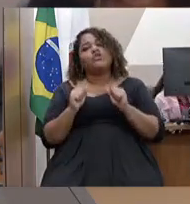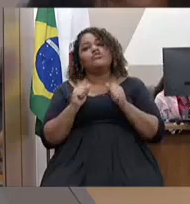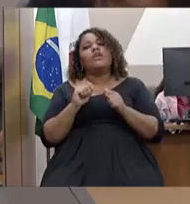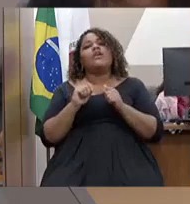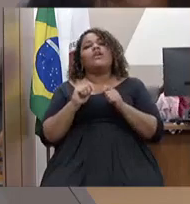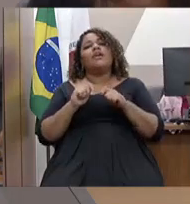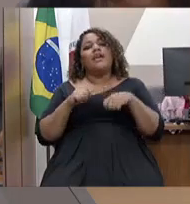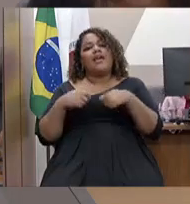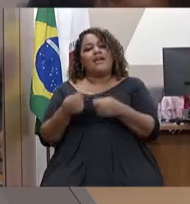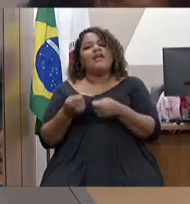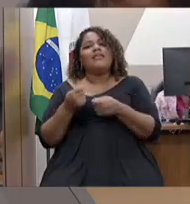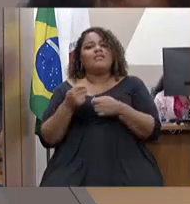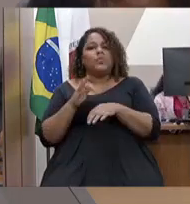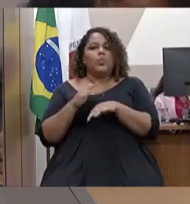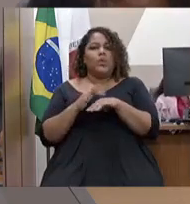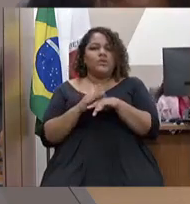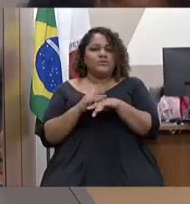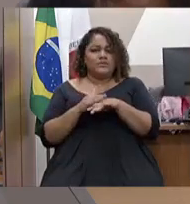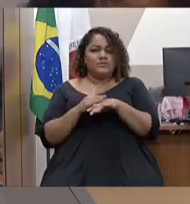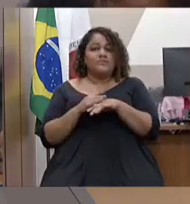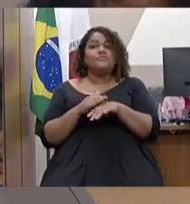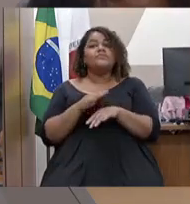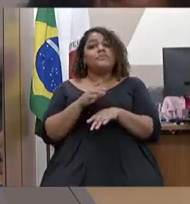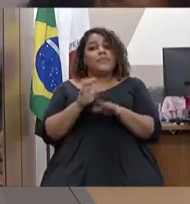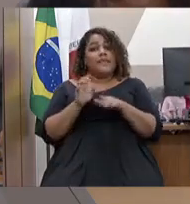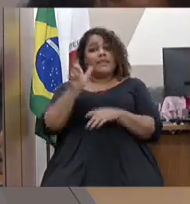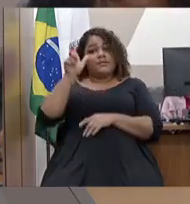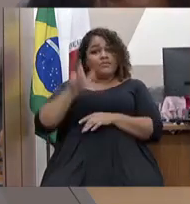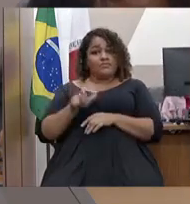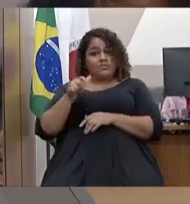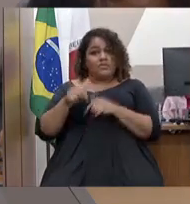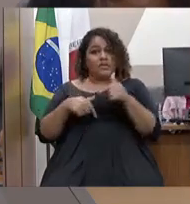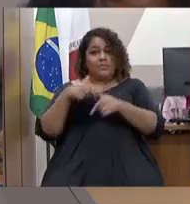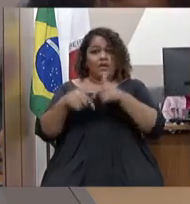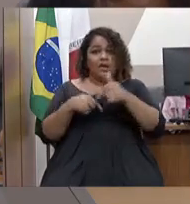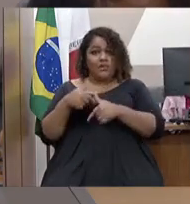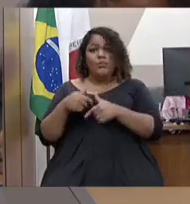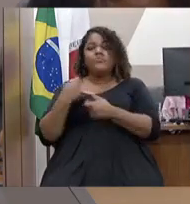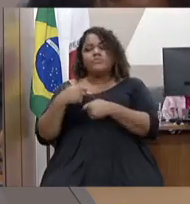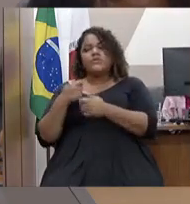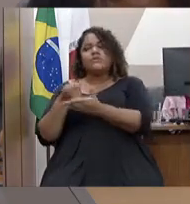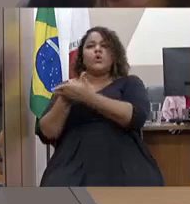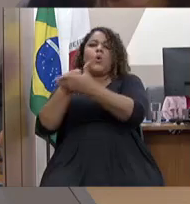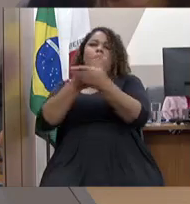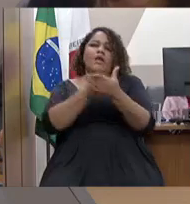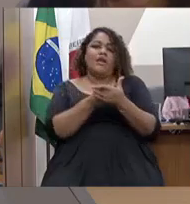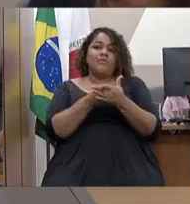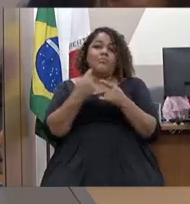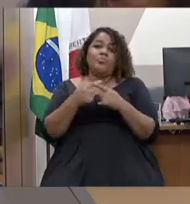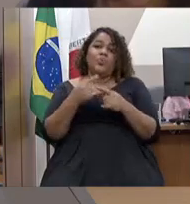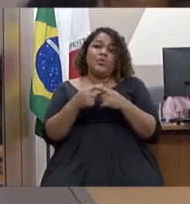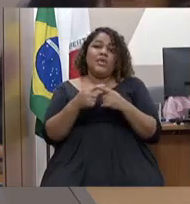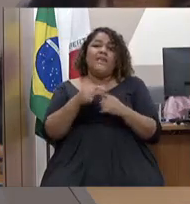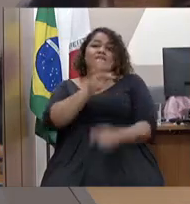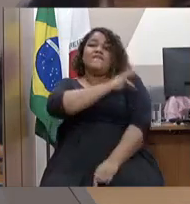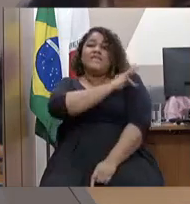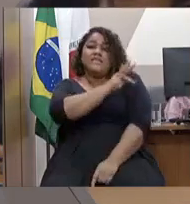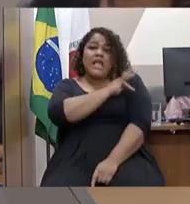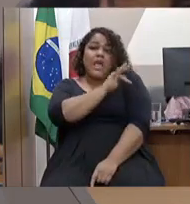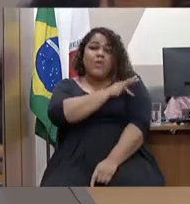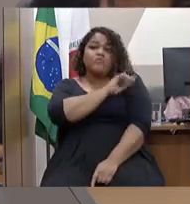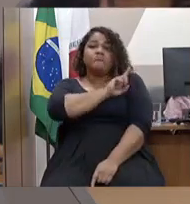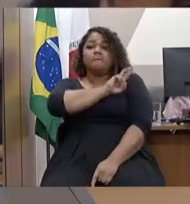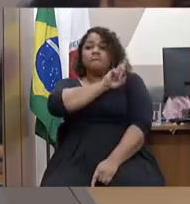responsabilidade isso é função dos trabalhadores é muito importante porque o fiscal vai lá uma vez a cada 10 anos ele não